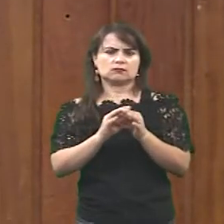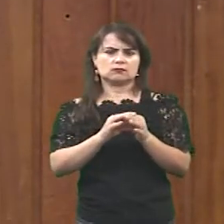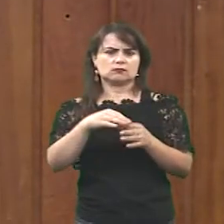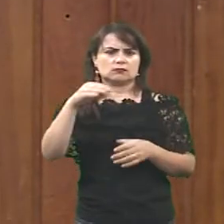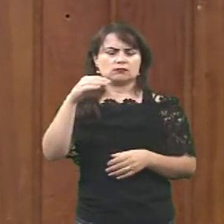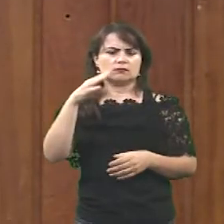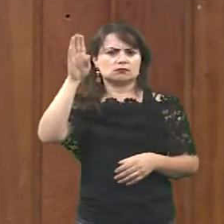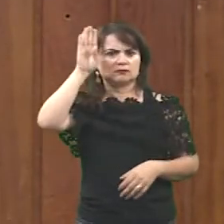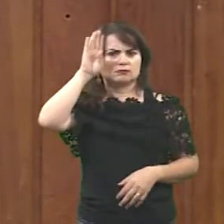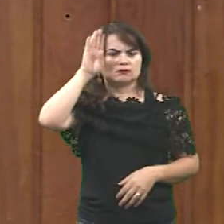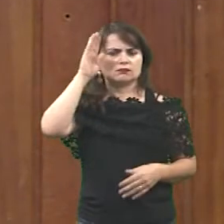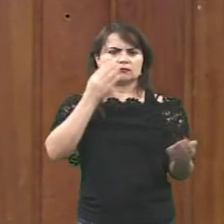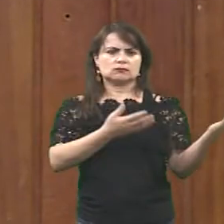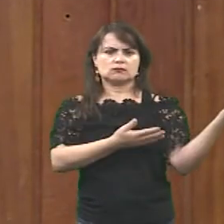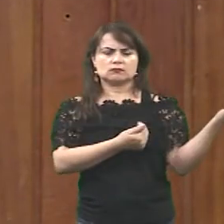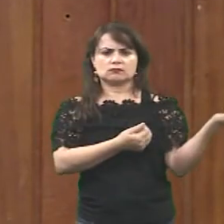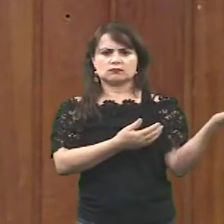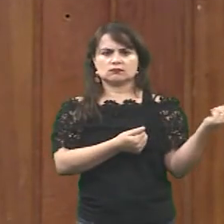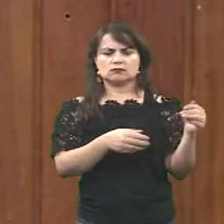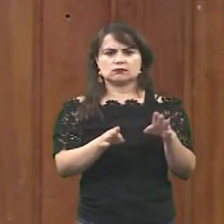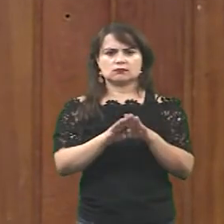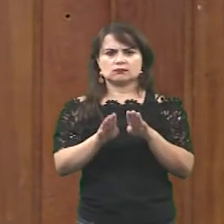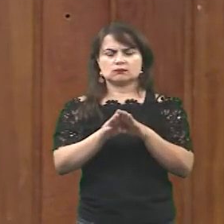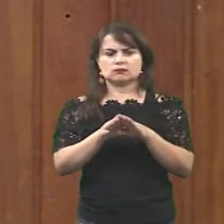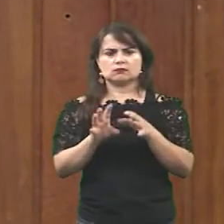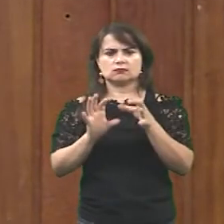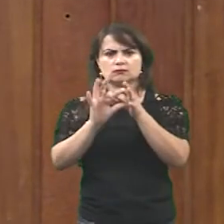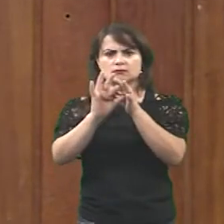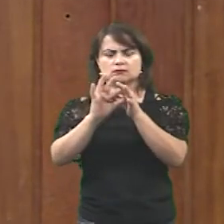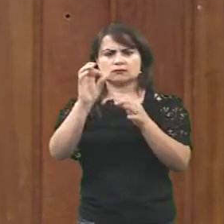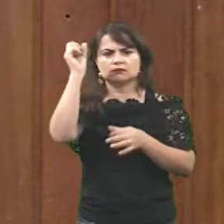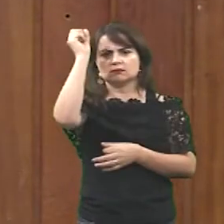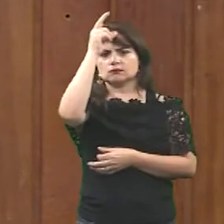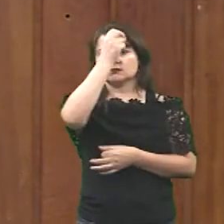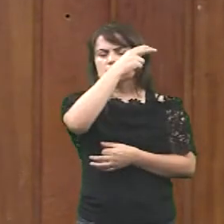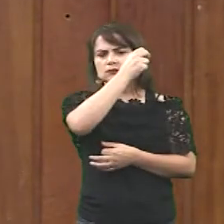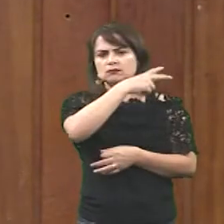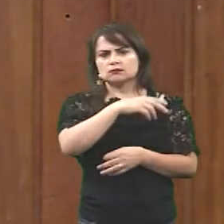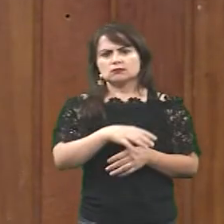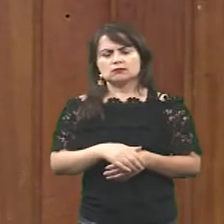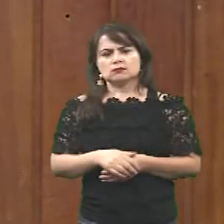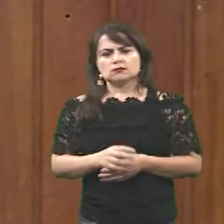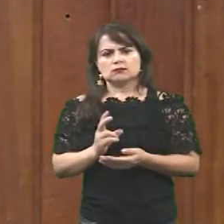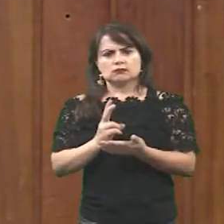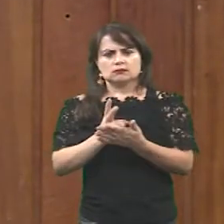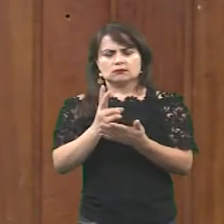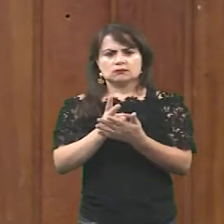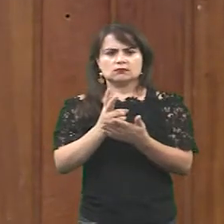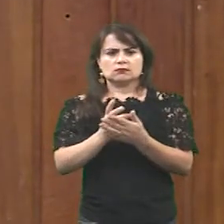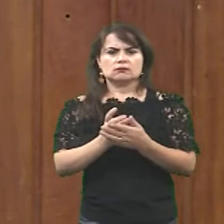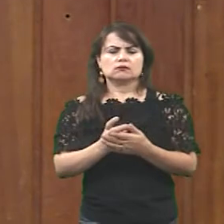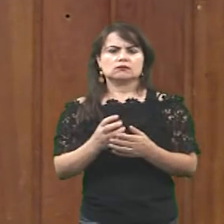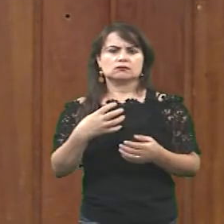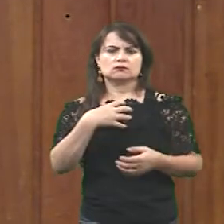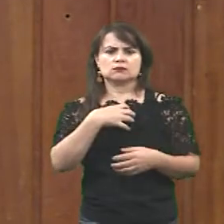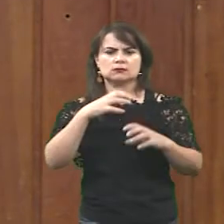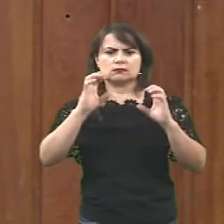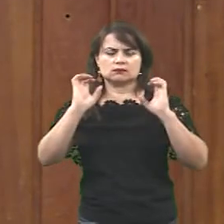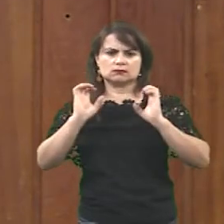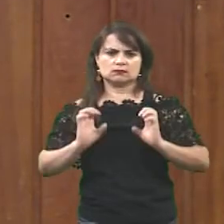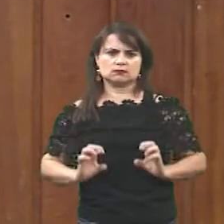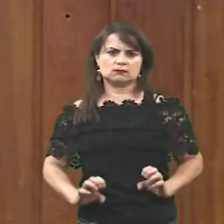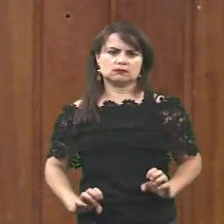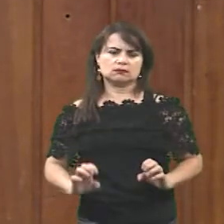de Guerra, né, subtenente? Parceria essa que sempre foi pautada na ética, na